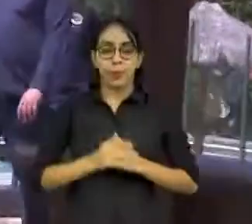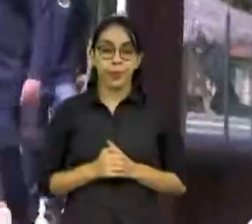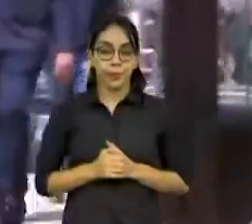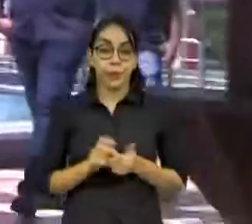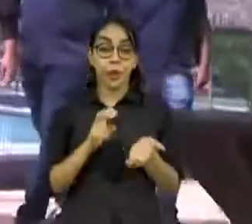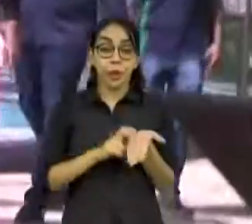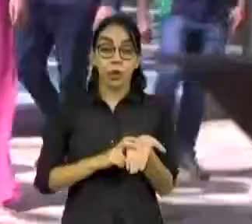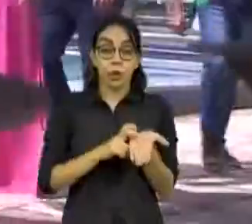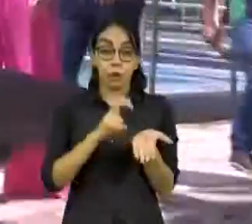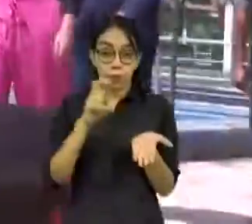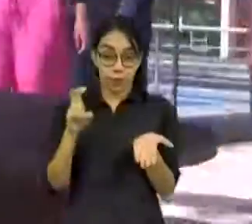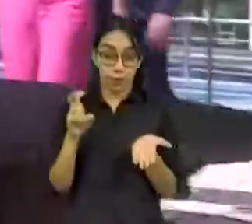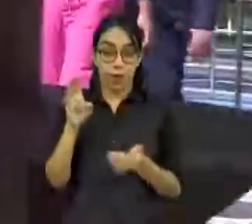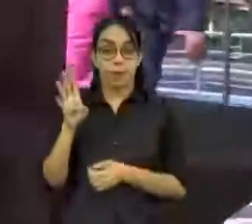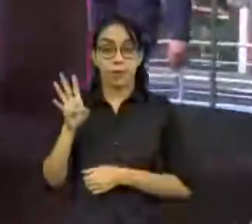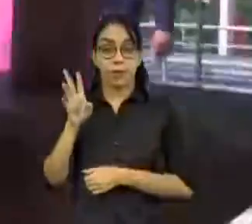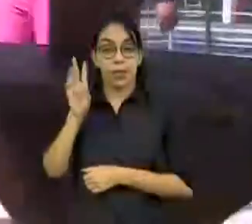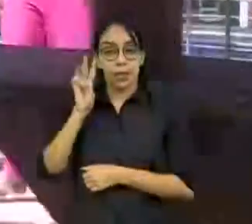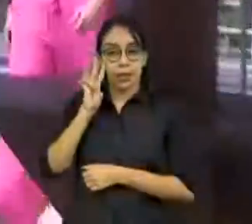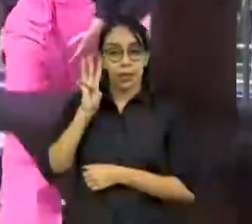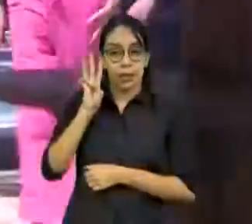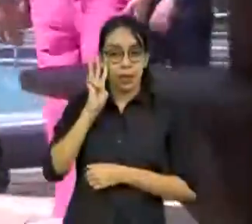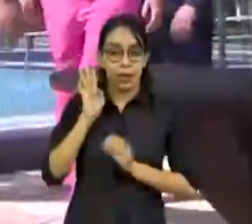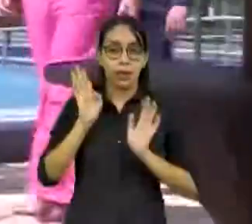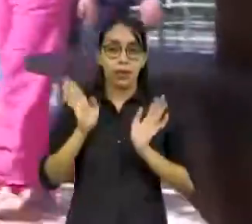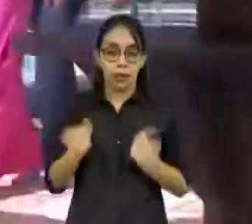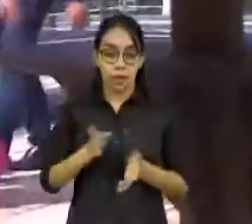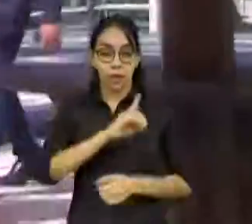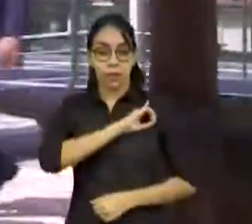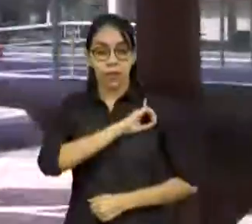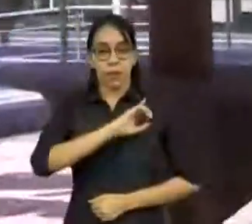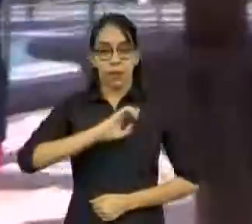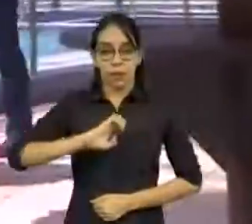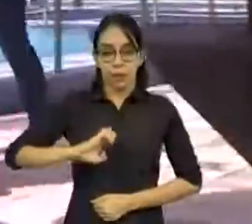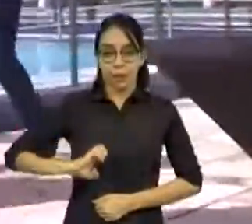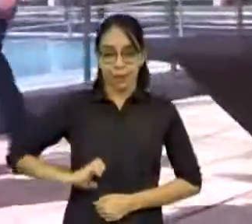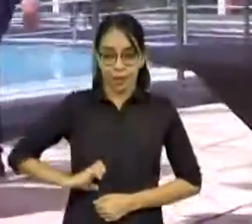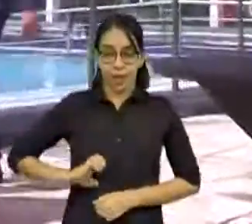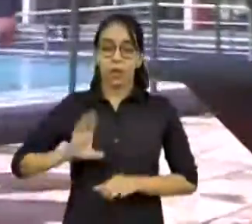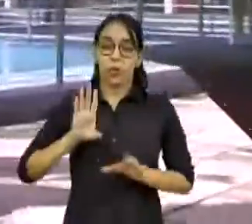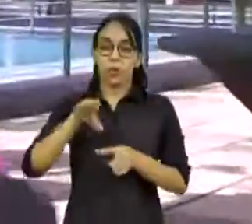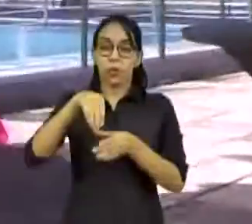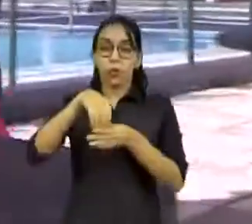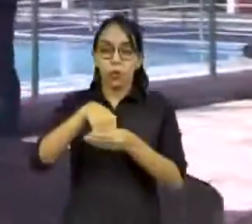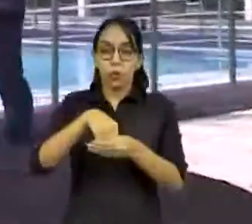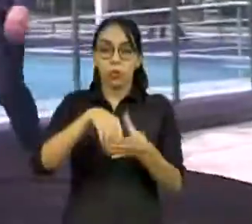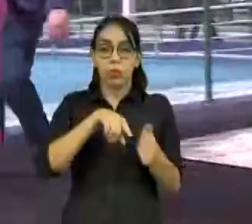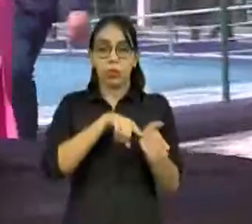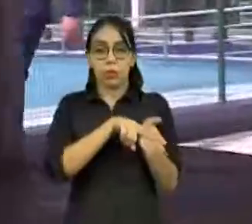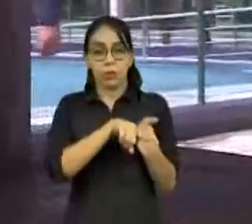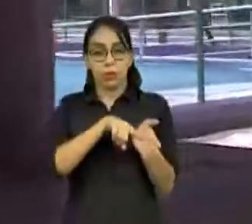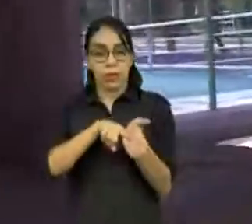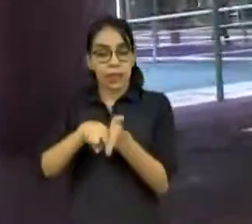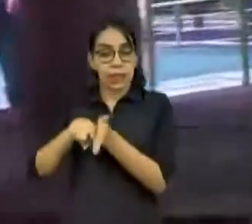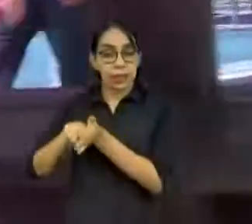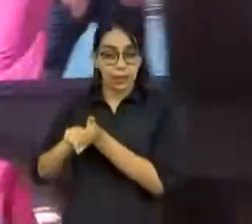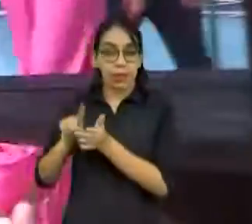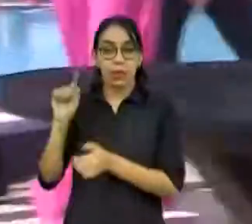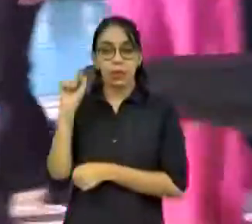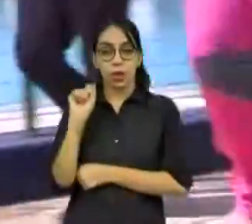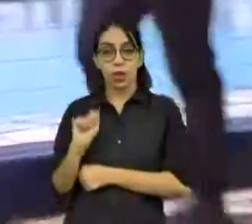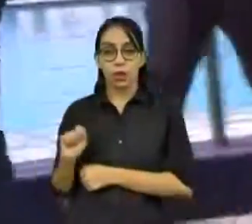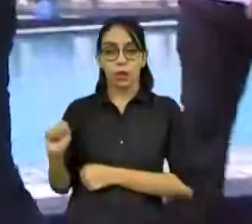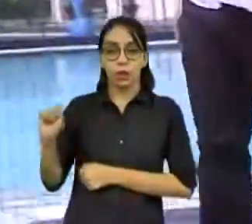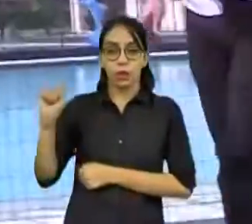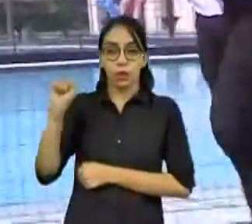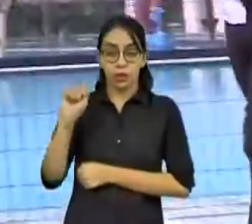terça-feira, parlamentares que fazem parte da CPI que investiga o destino de recursos recebidos pelas associações ligadas à